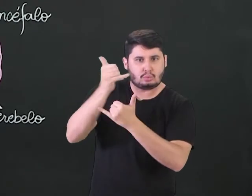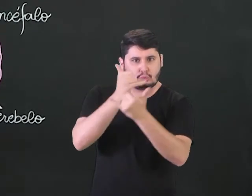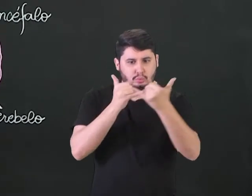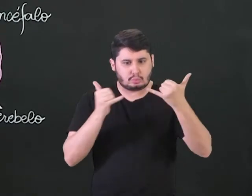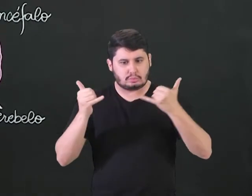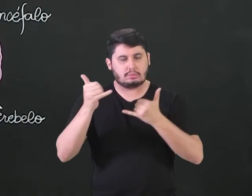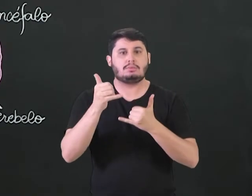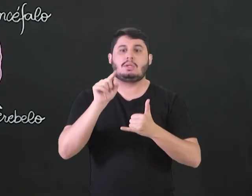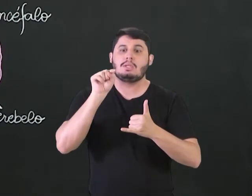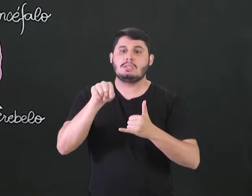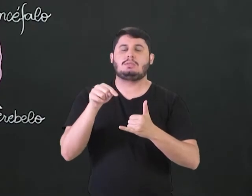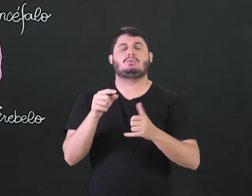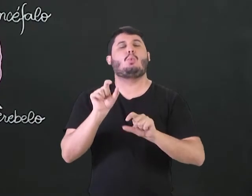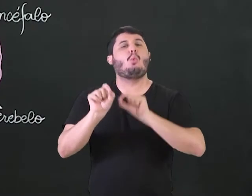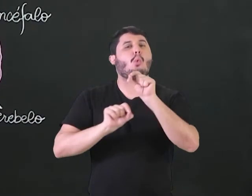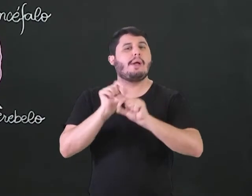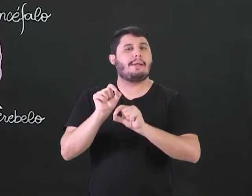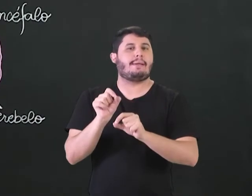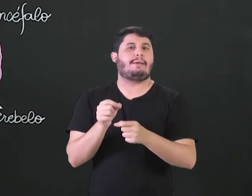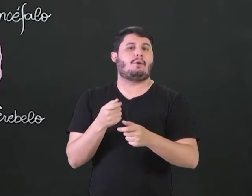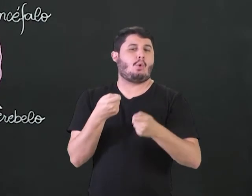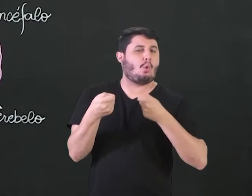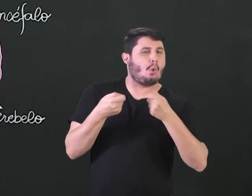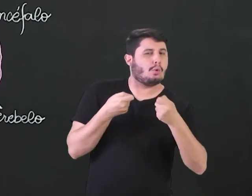nosso raciocínio, nossa memória,